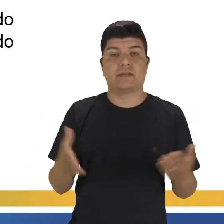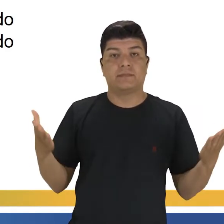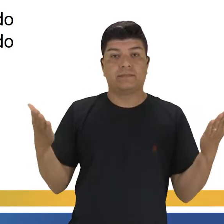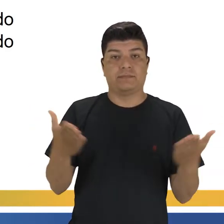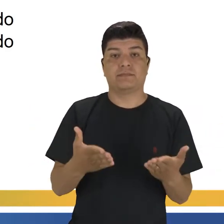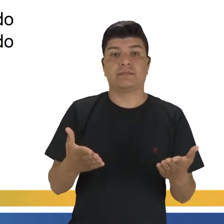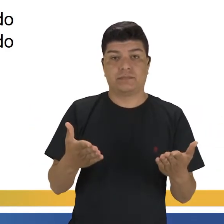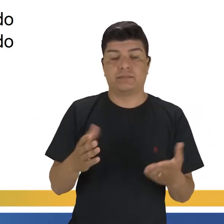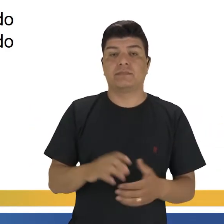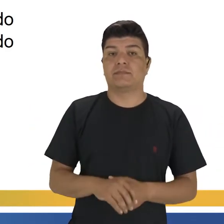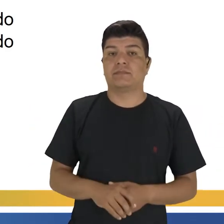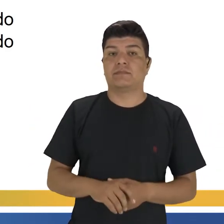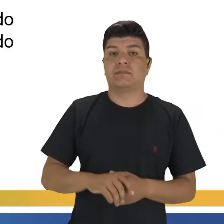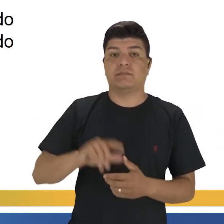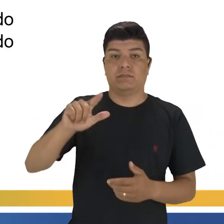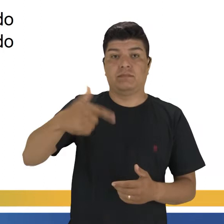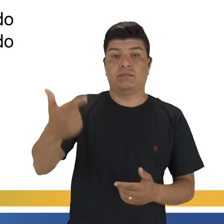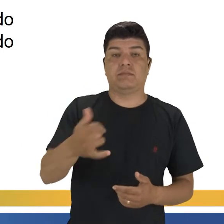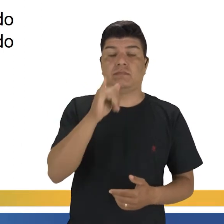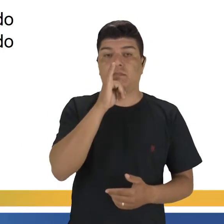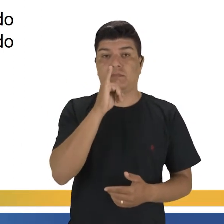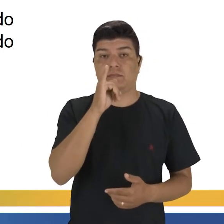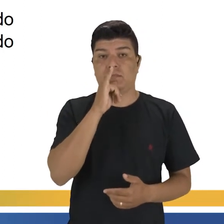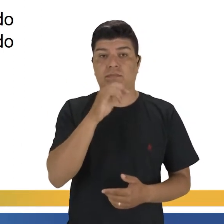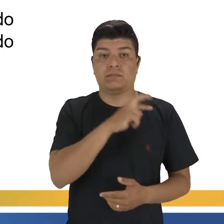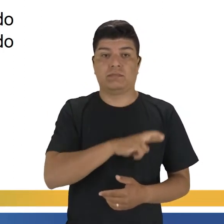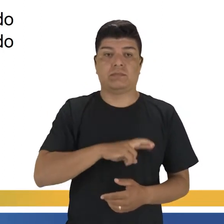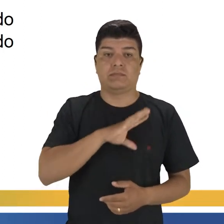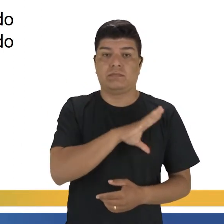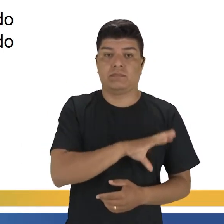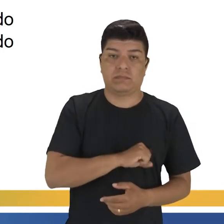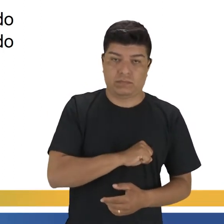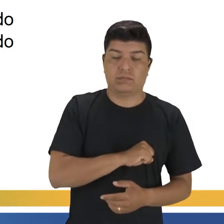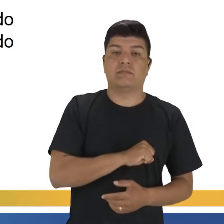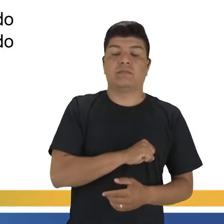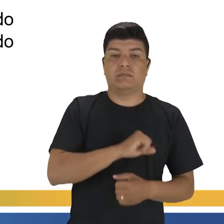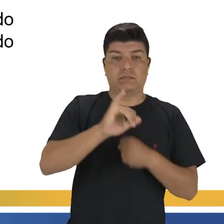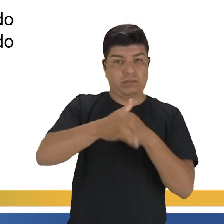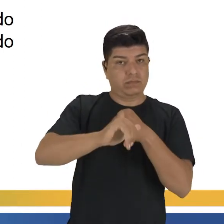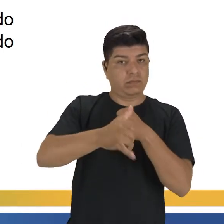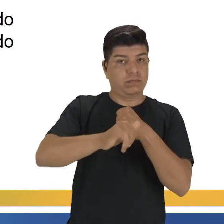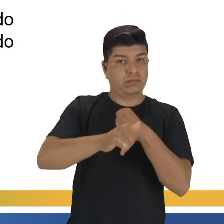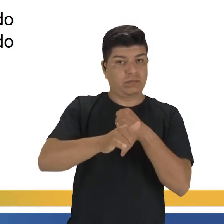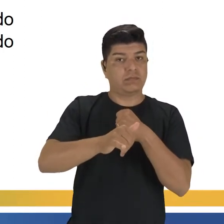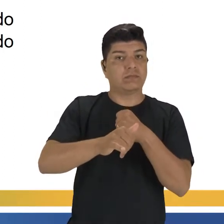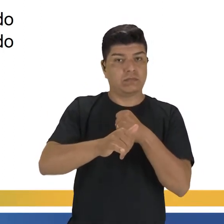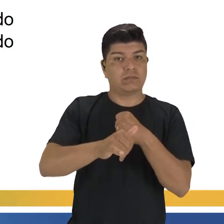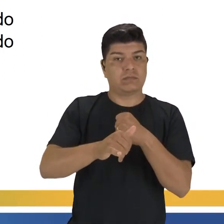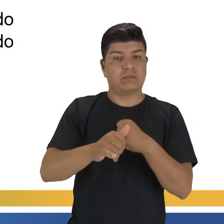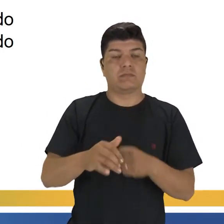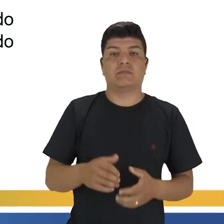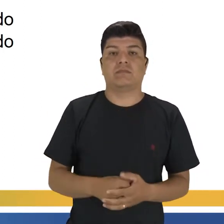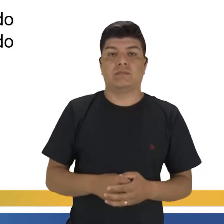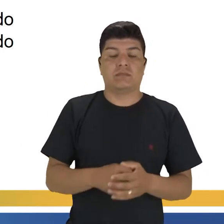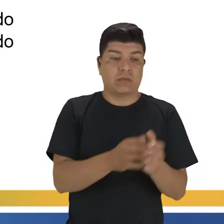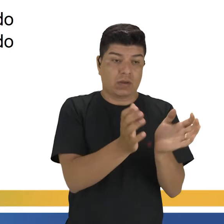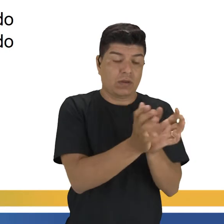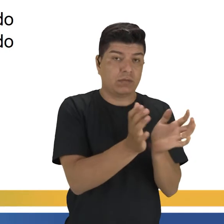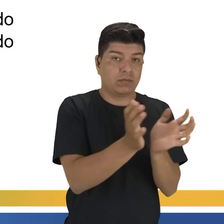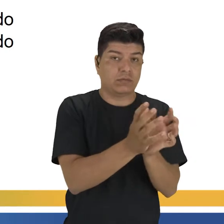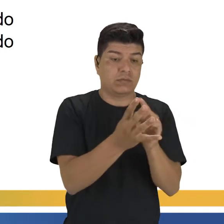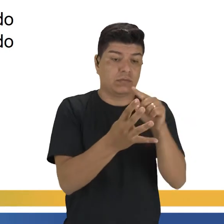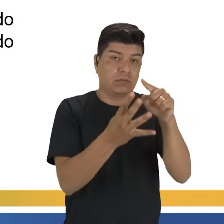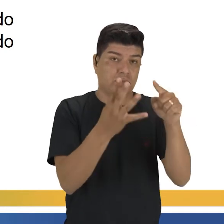Agora a gente vai ver um outro tipo de romance em prosa, fechando esse grupo